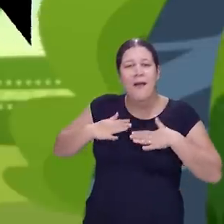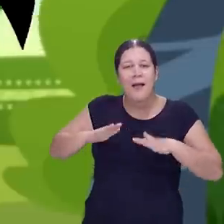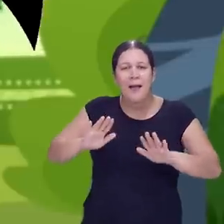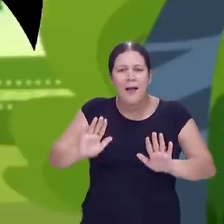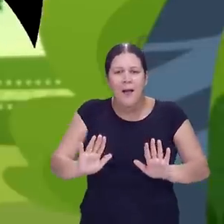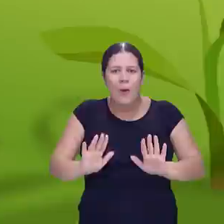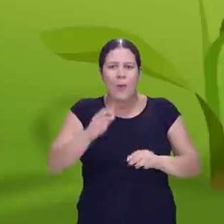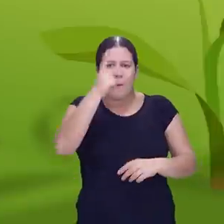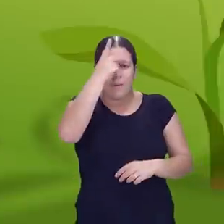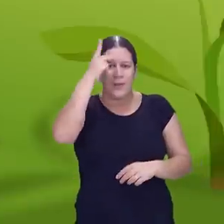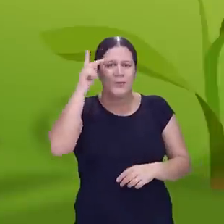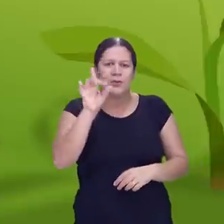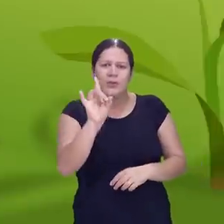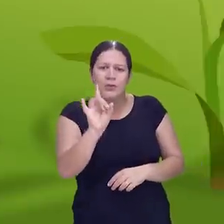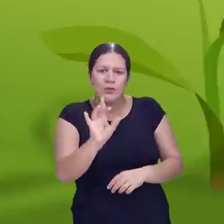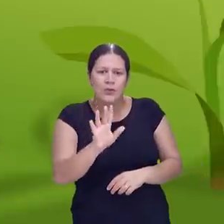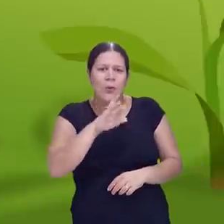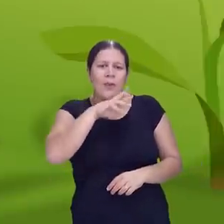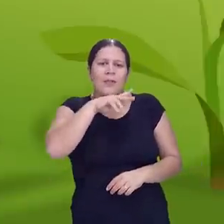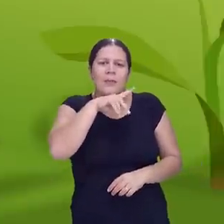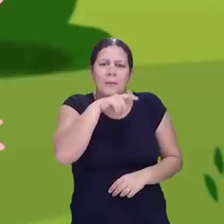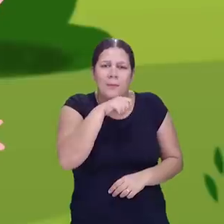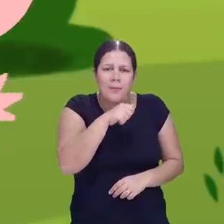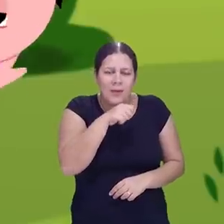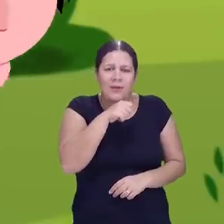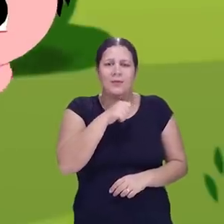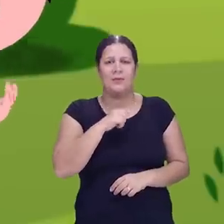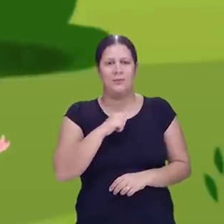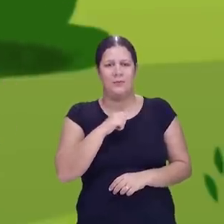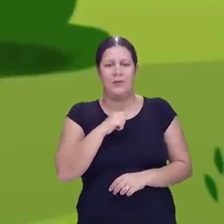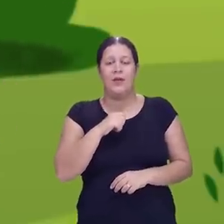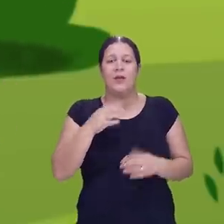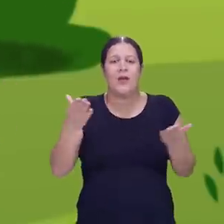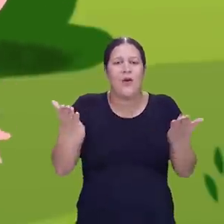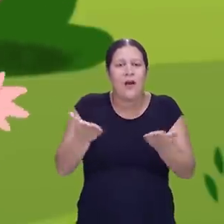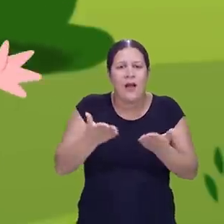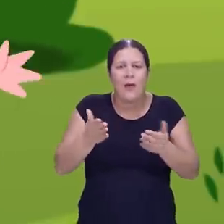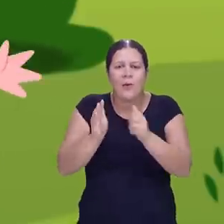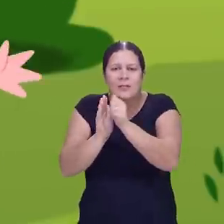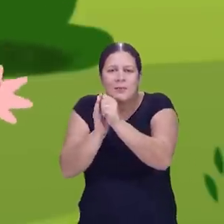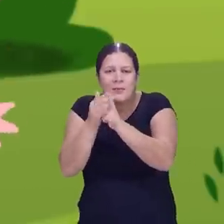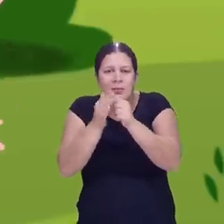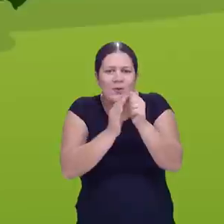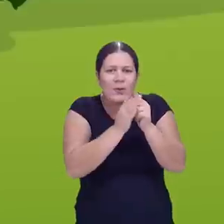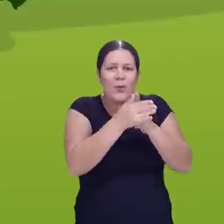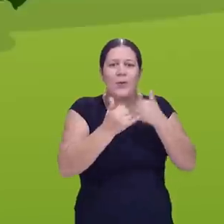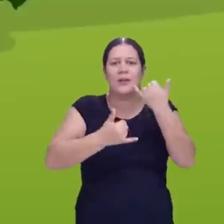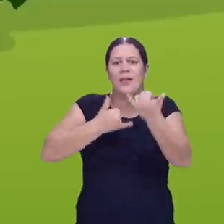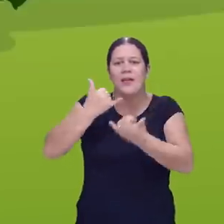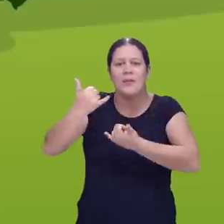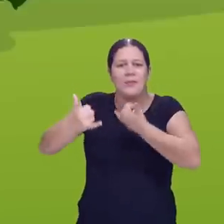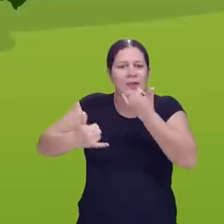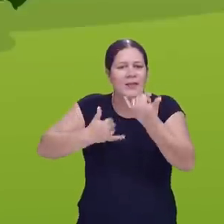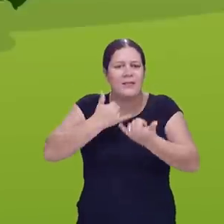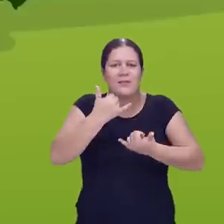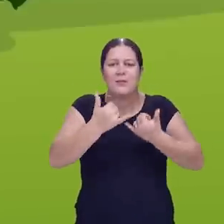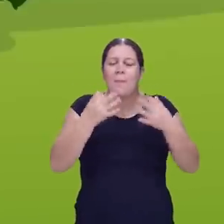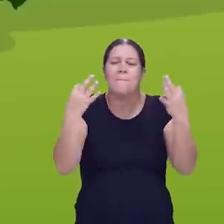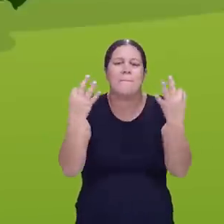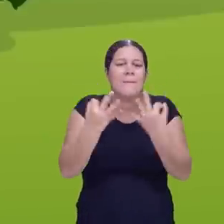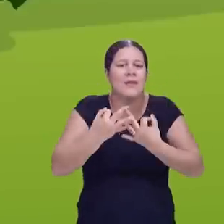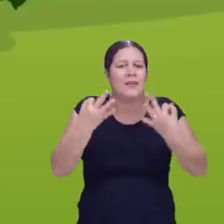Calma, pessoal! É só um bicho folha! Hoje todos os bichos estão brincando de esconder? Esse bicho folha